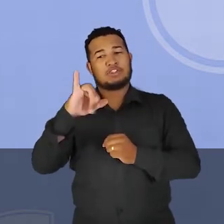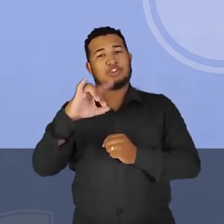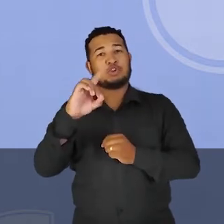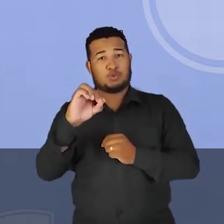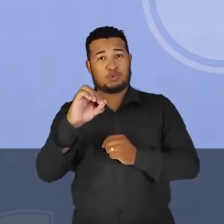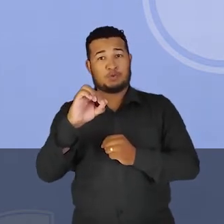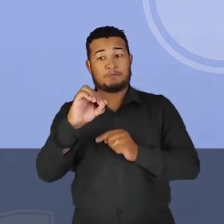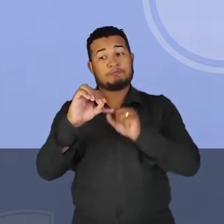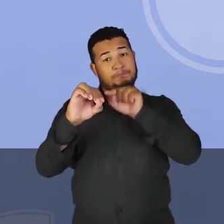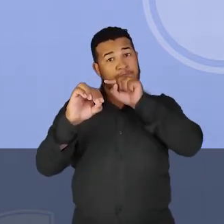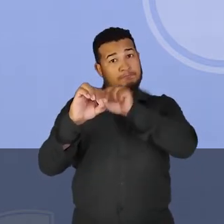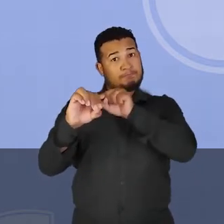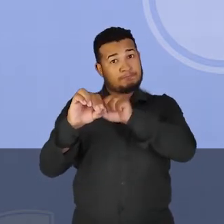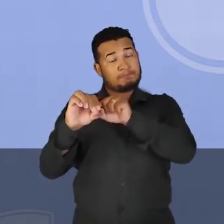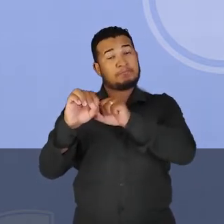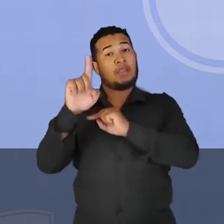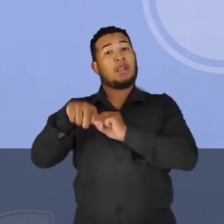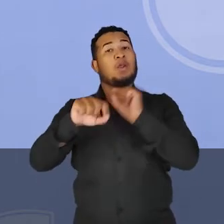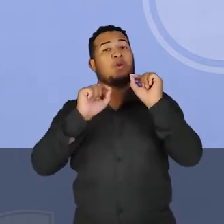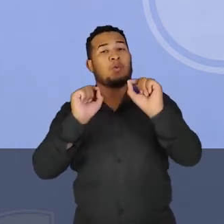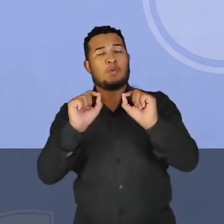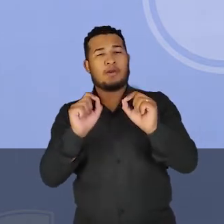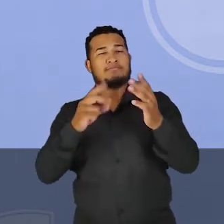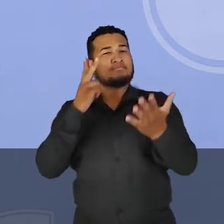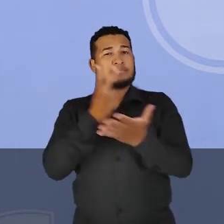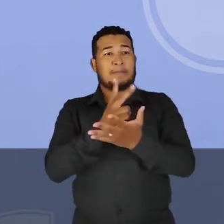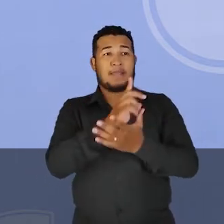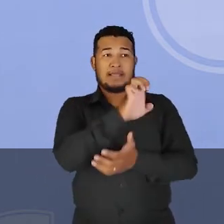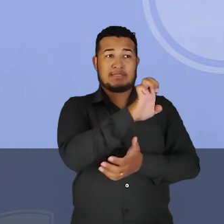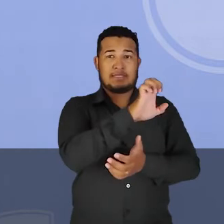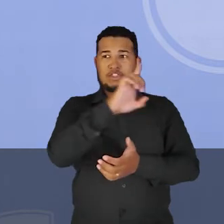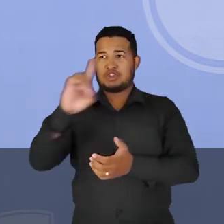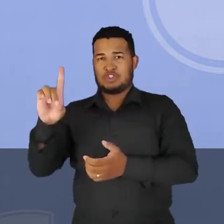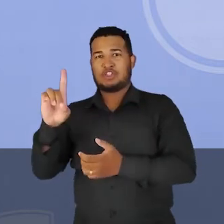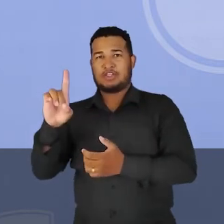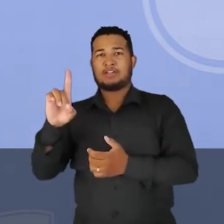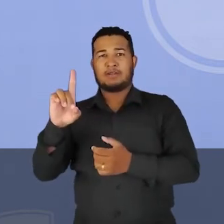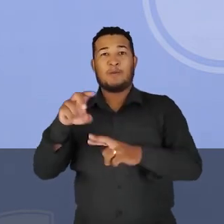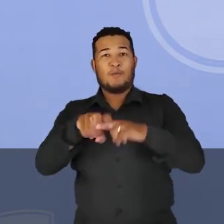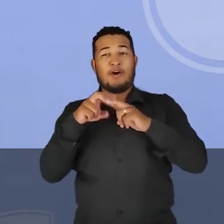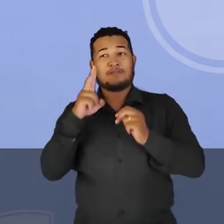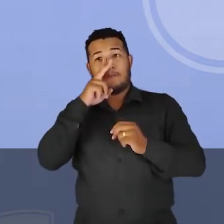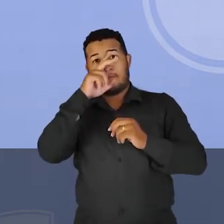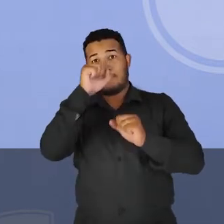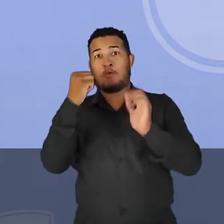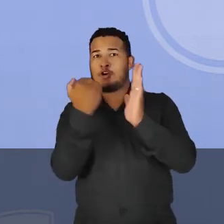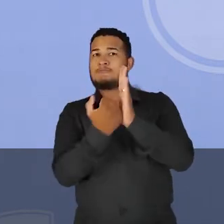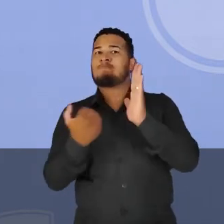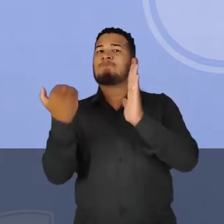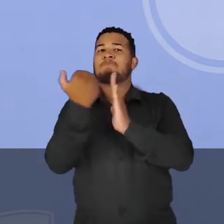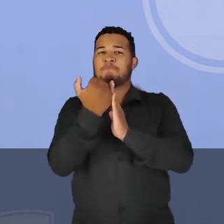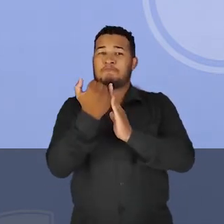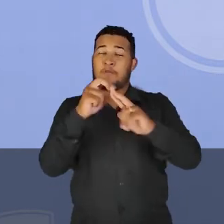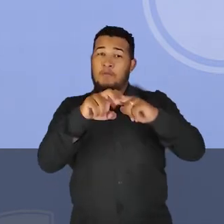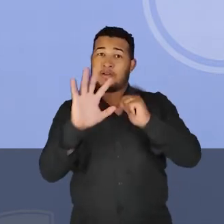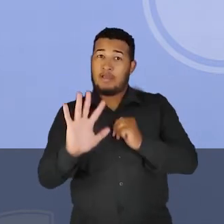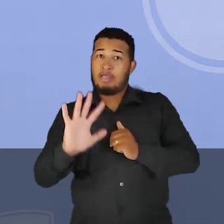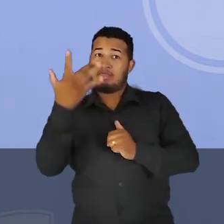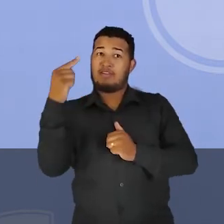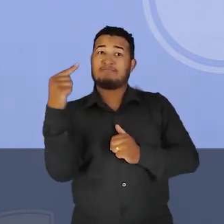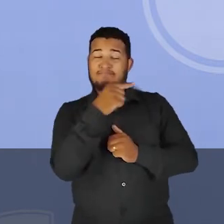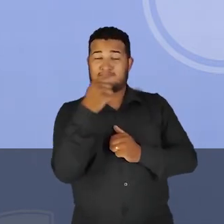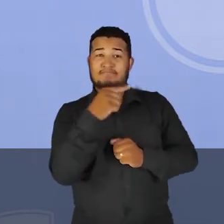o sentido do vetor resultante vai ser da esquerda para a direita. Por quê, professor? Porque nesta situação,